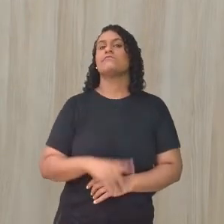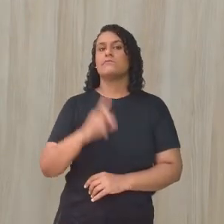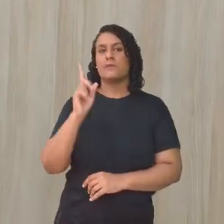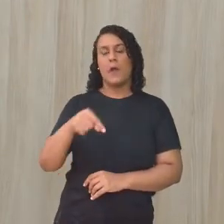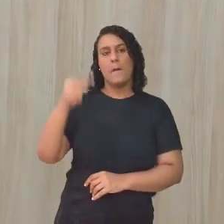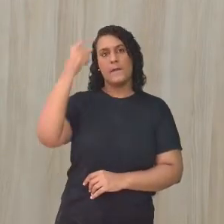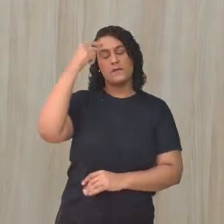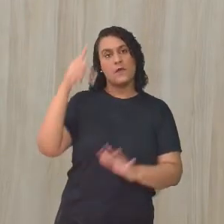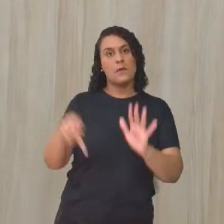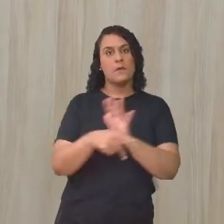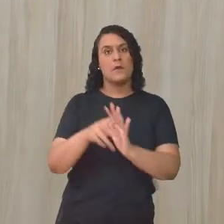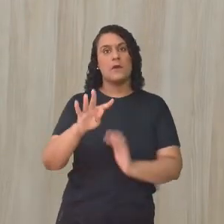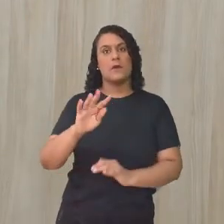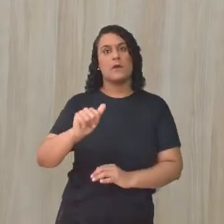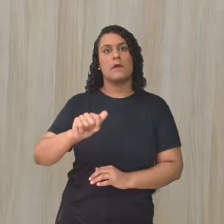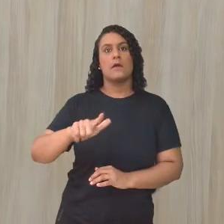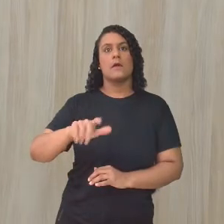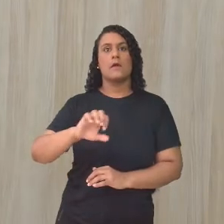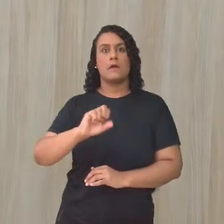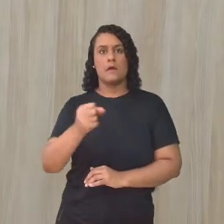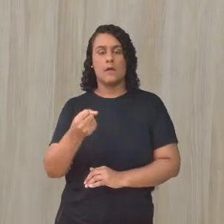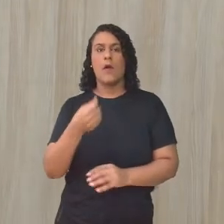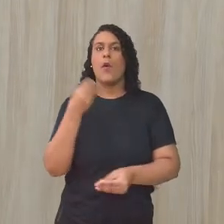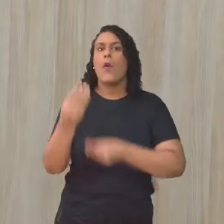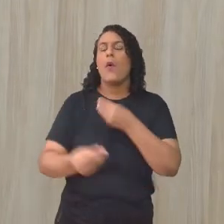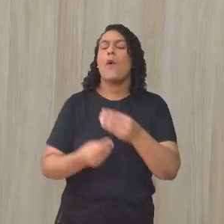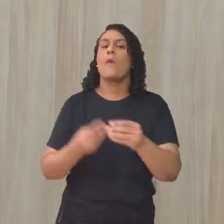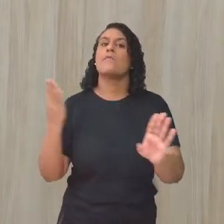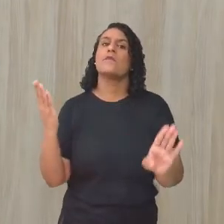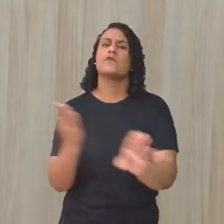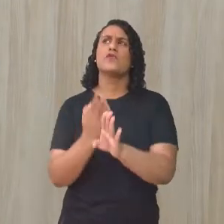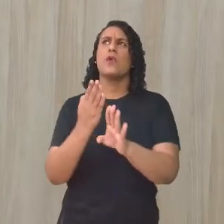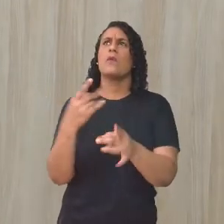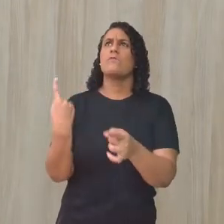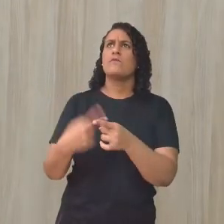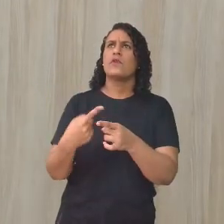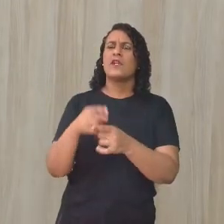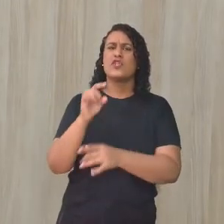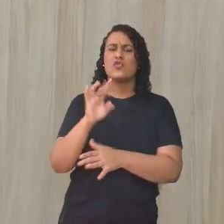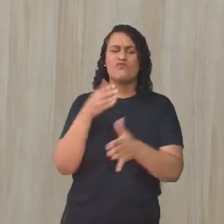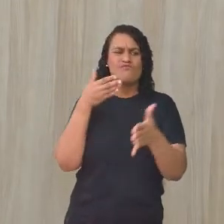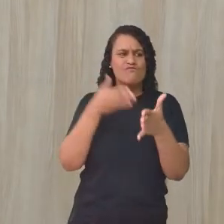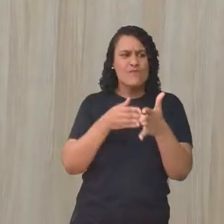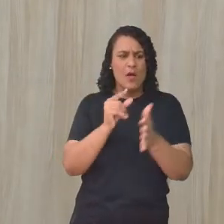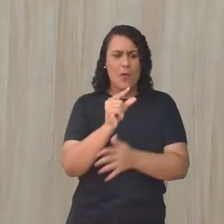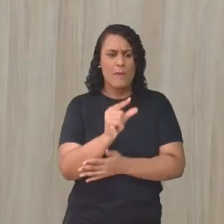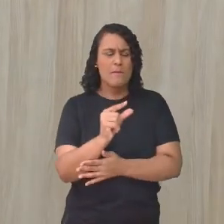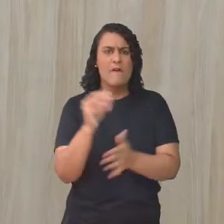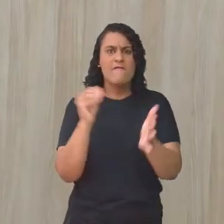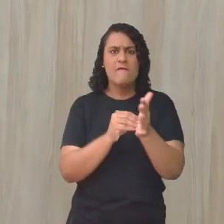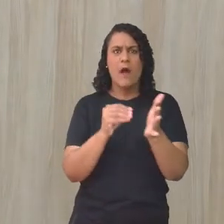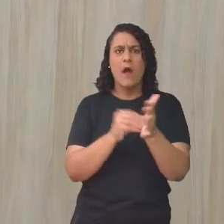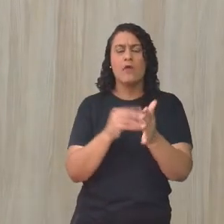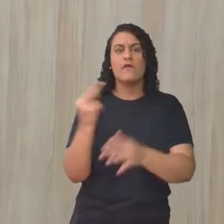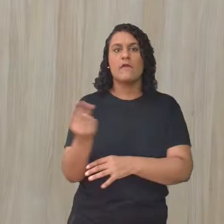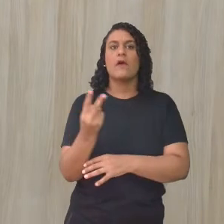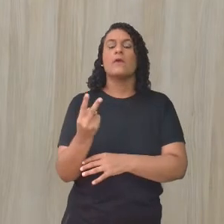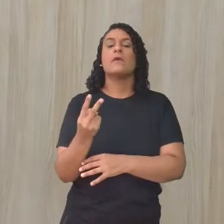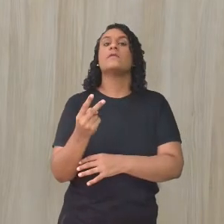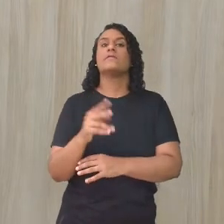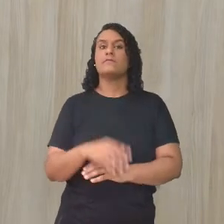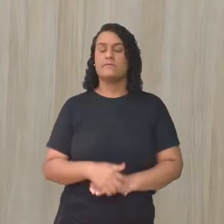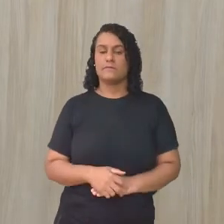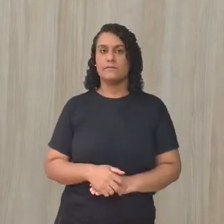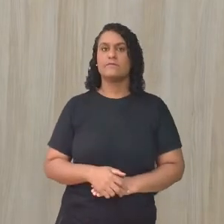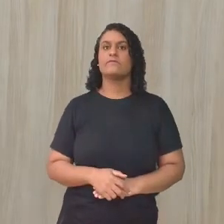Tales. Também a gente viu na aula de hoje como descobrir quando a gente não tem um pedacinho de nada. Então a gente viu que a gente tem a figurazinha, que eu vou voltar aqui